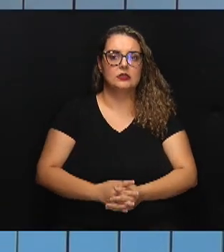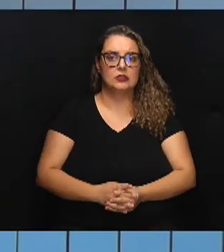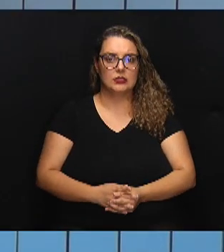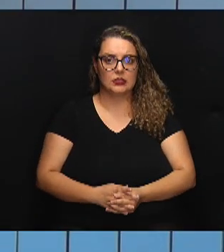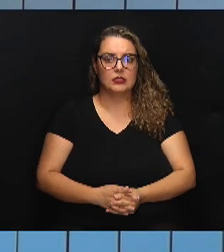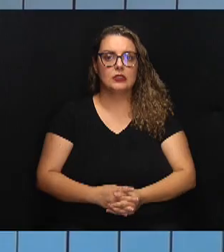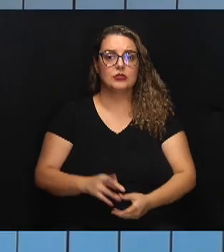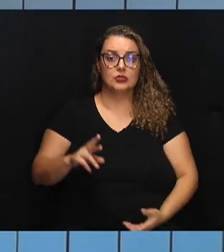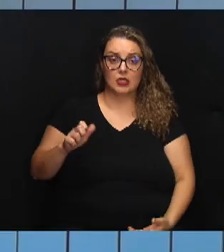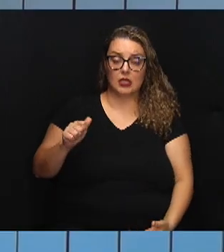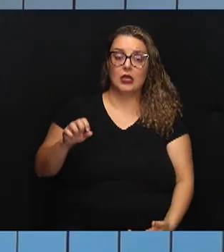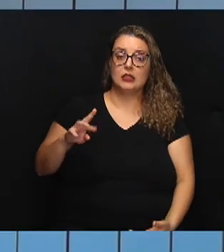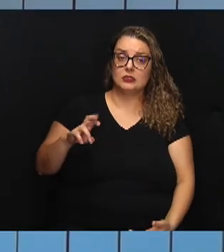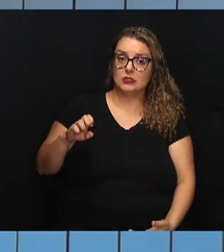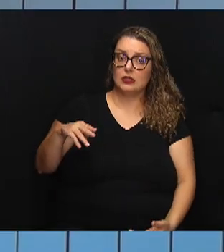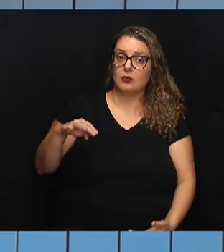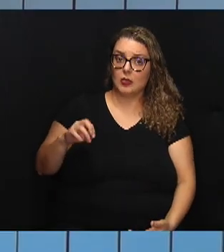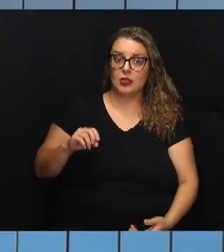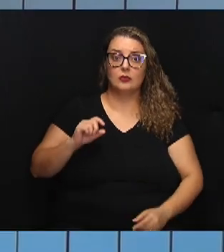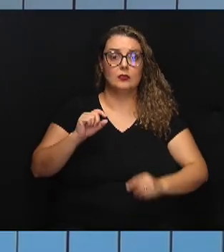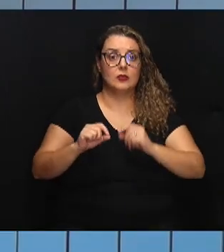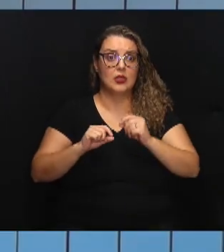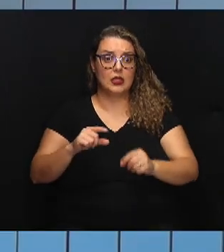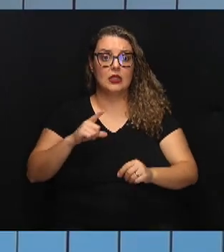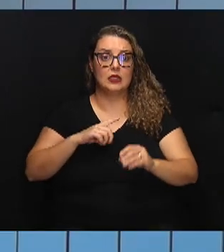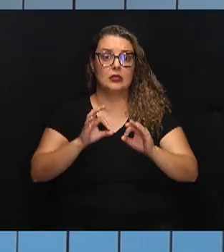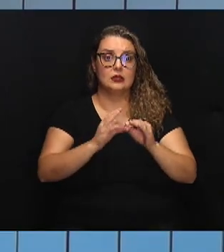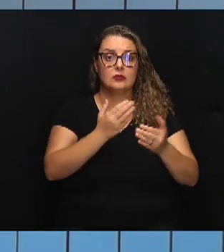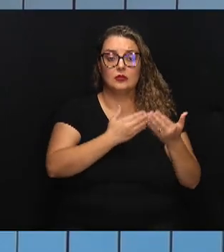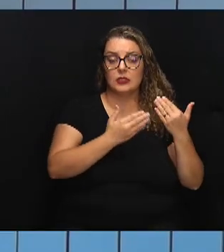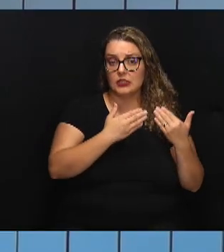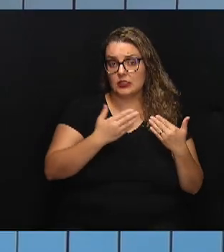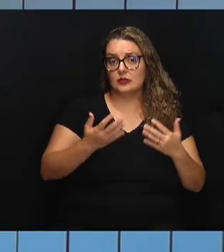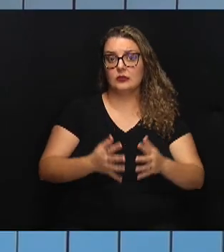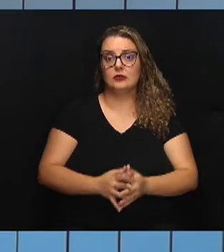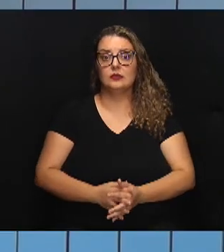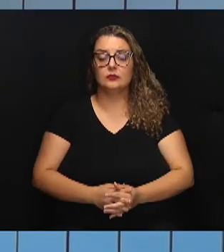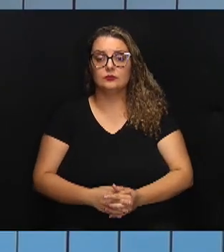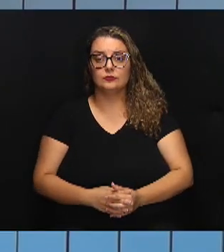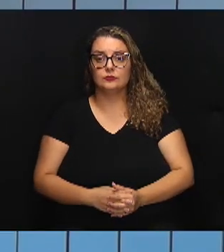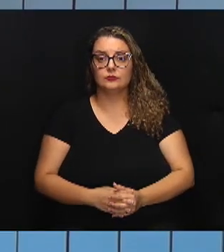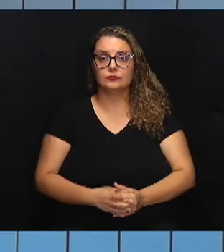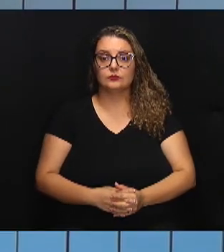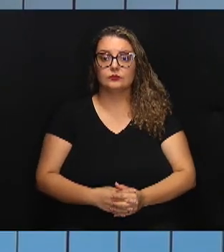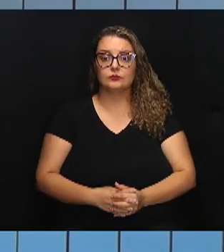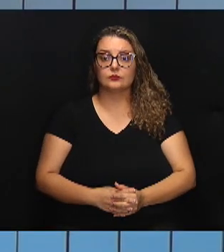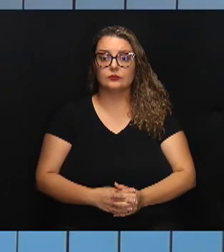de rastreamento para quem tem aí um antecedente, né, na família?